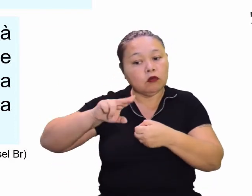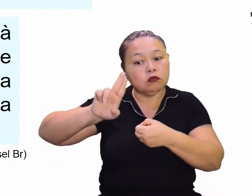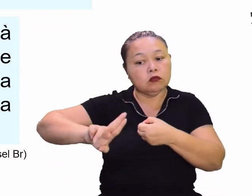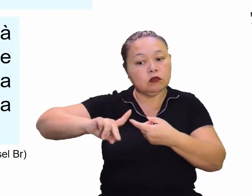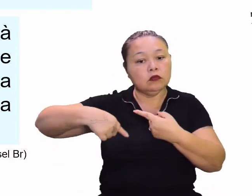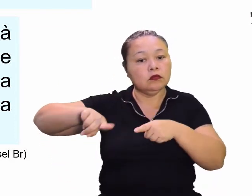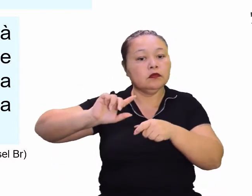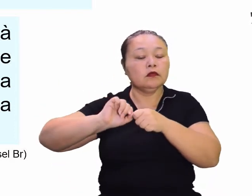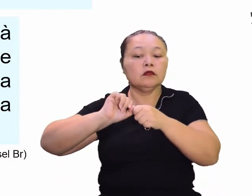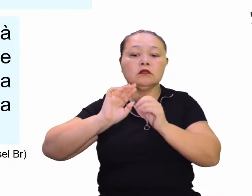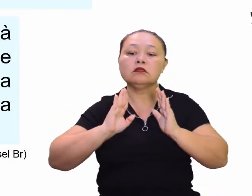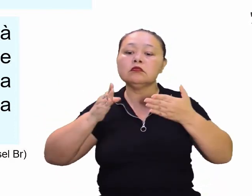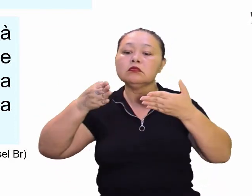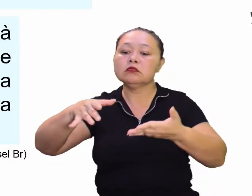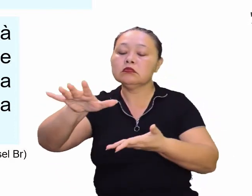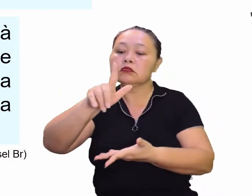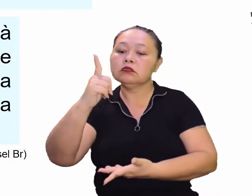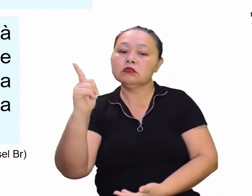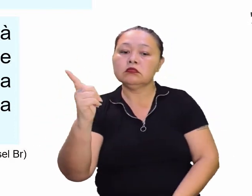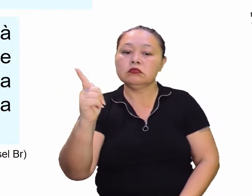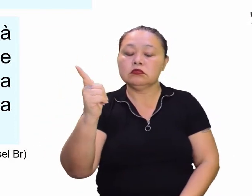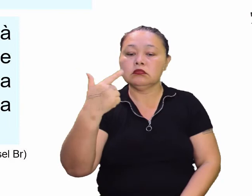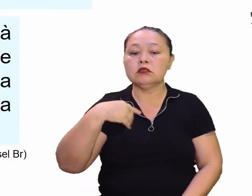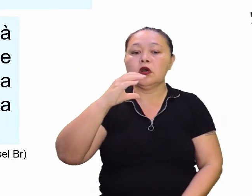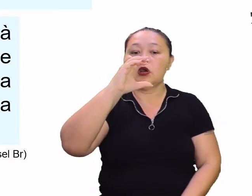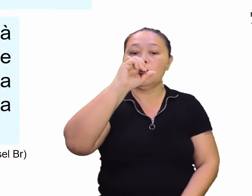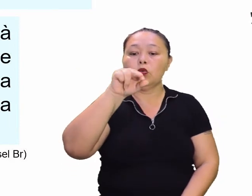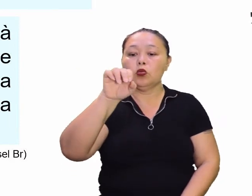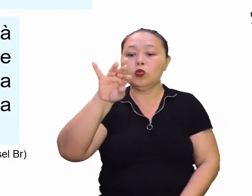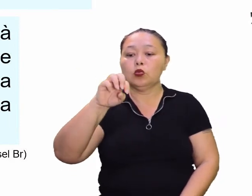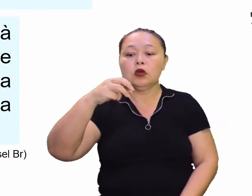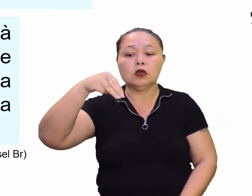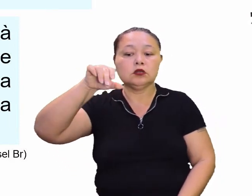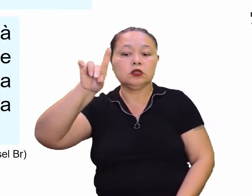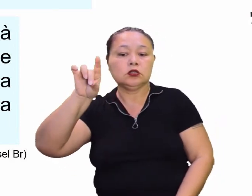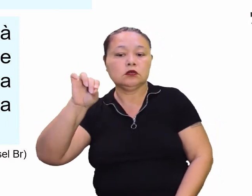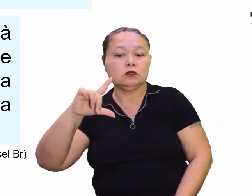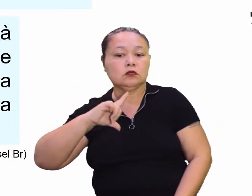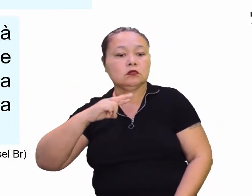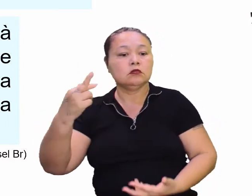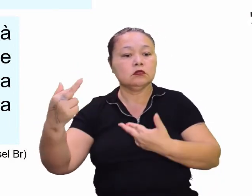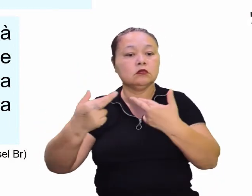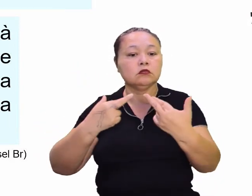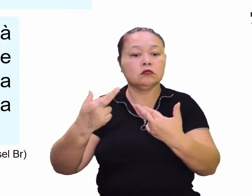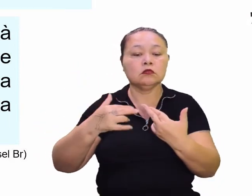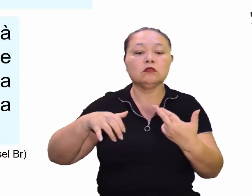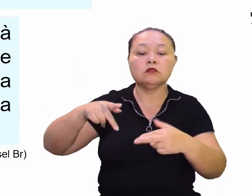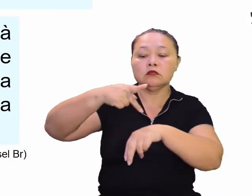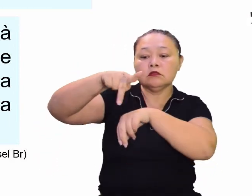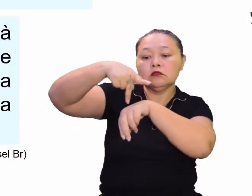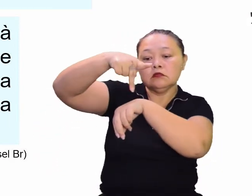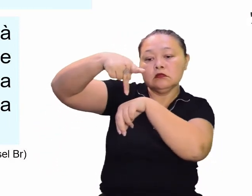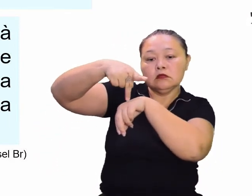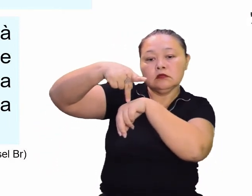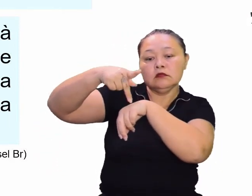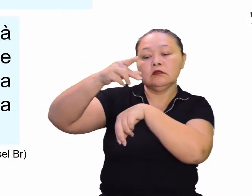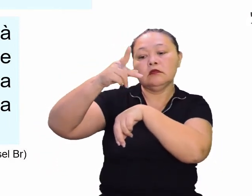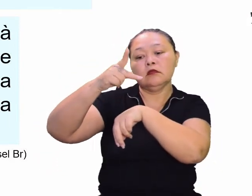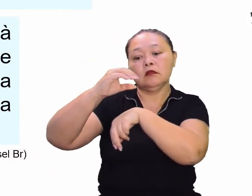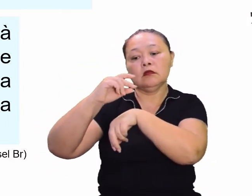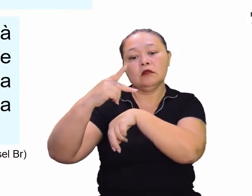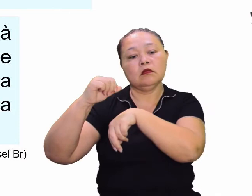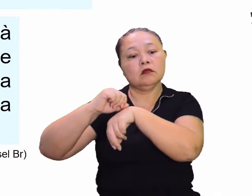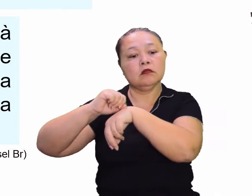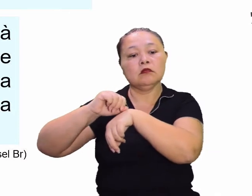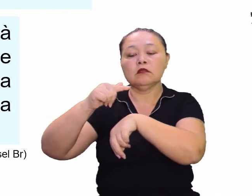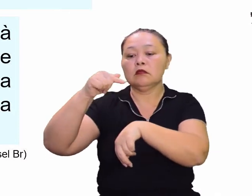em relação a uma concentração geográfica, que é o Oriente Médio, que eu falei há pouco, em relação ao cartel OPEP, que